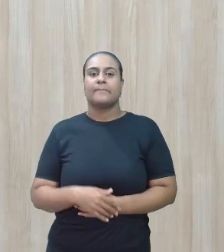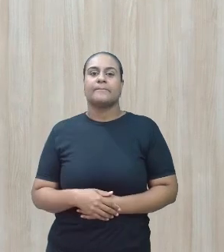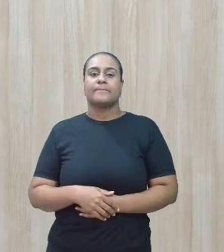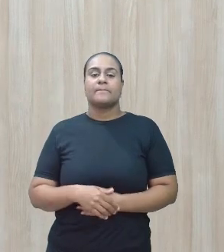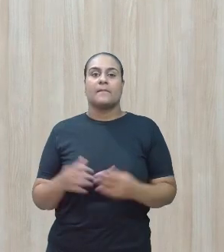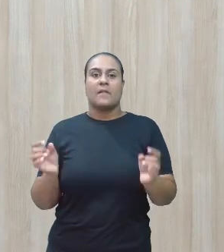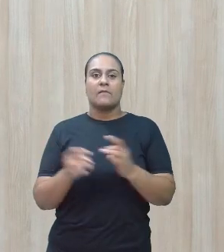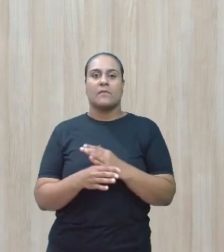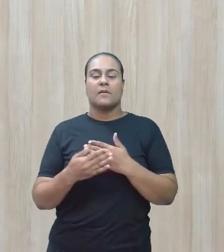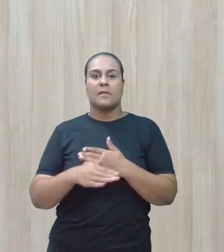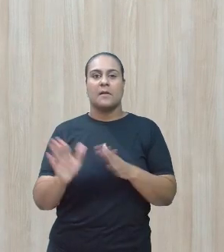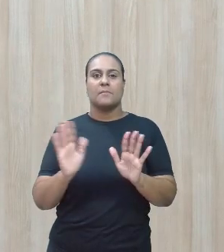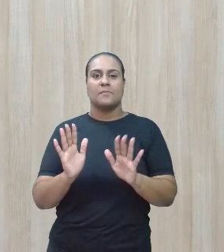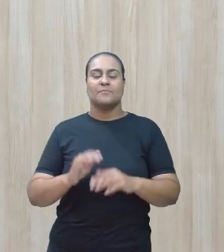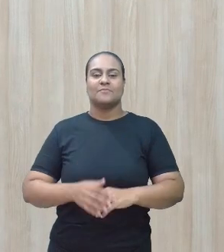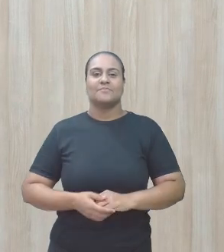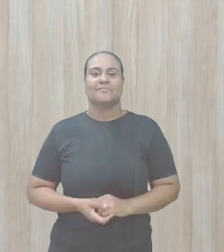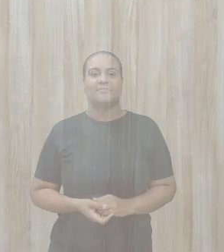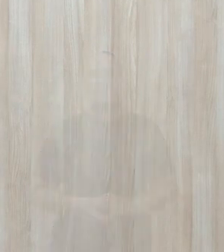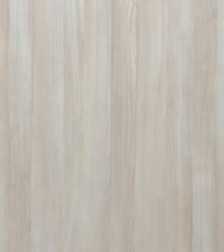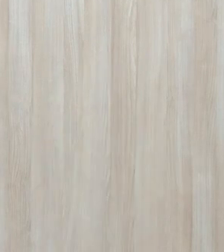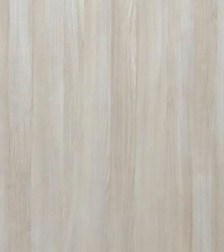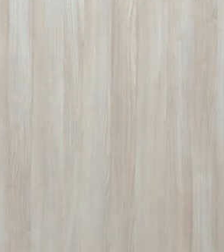aqui e até a próxima.